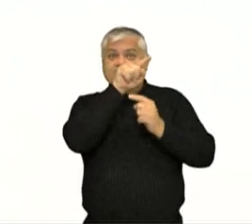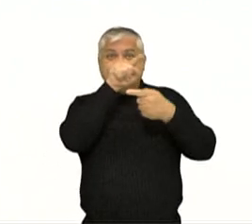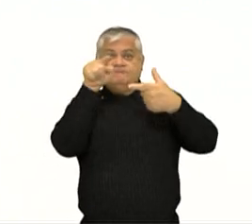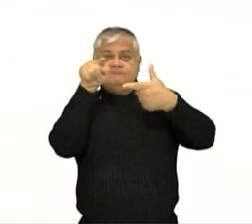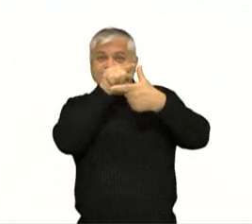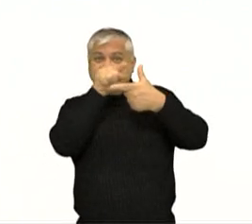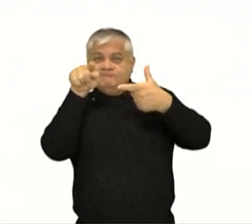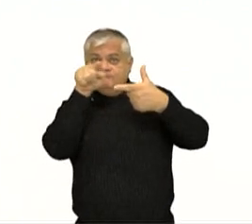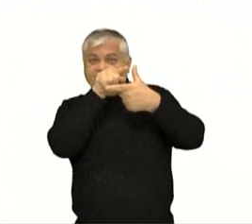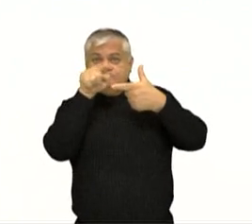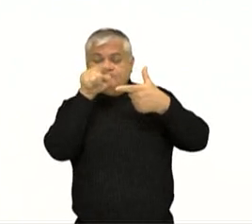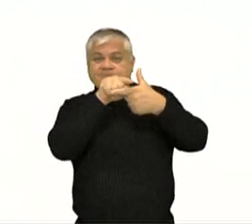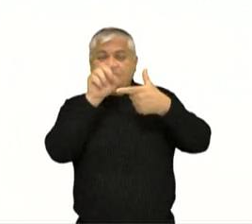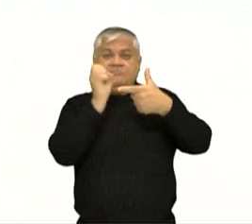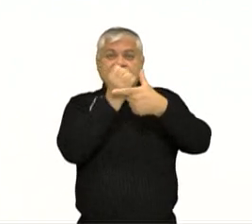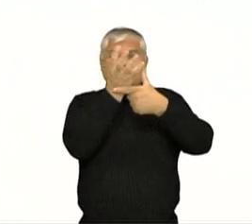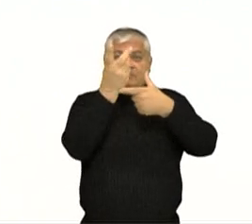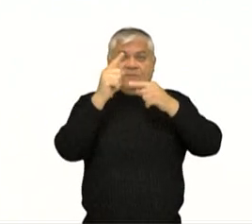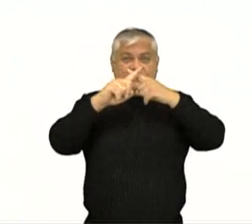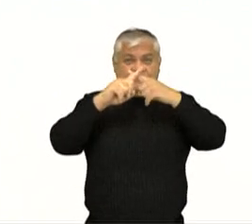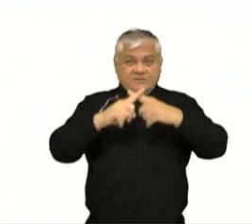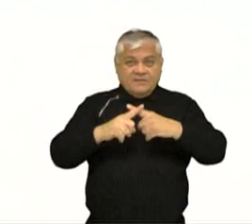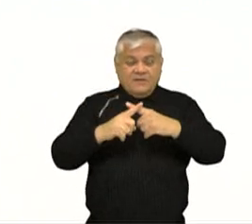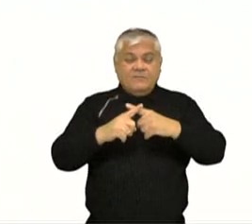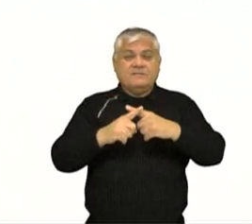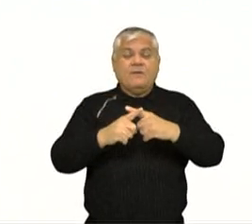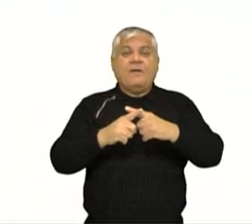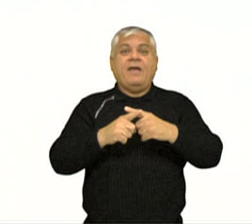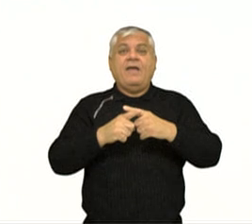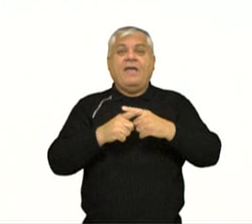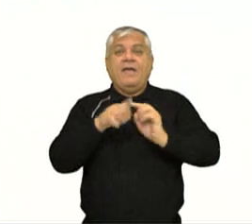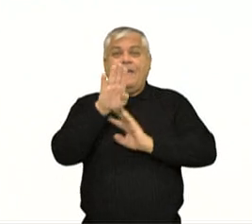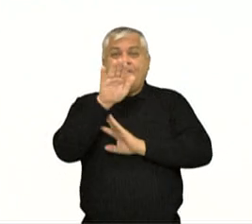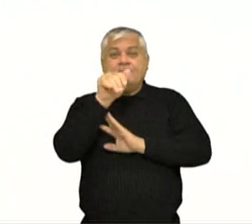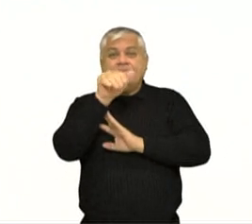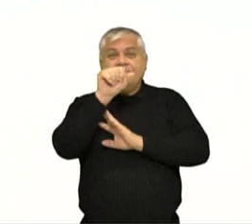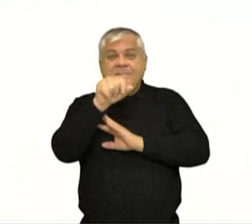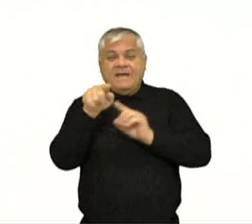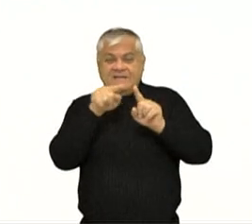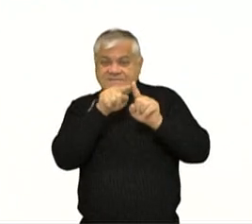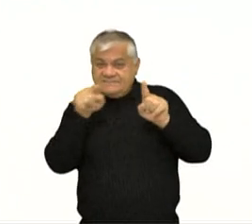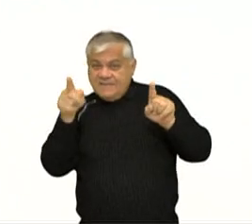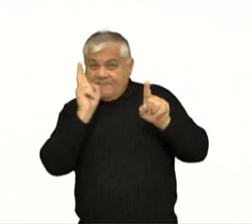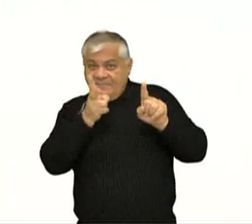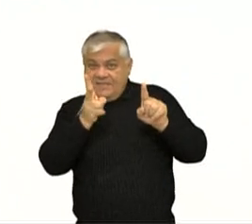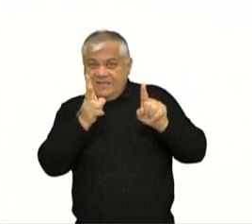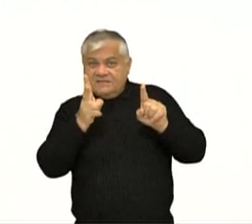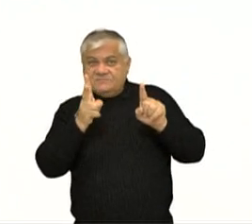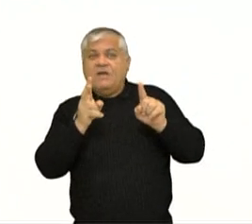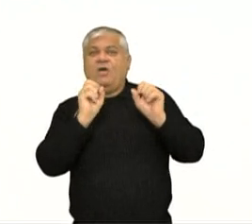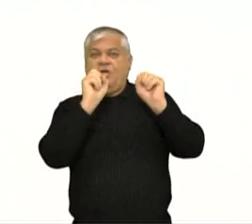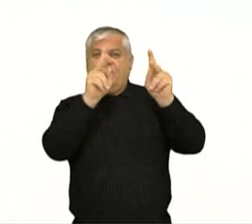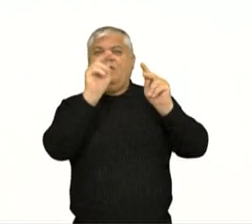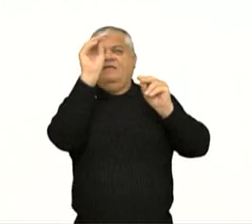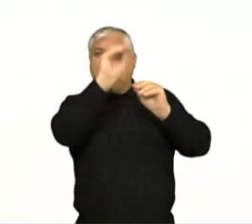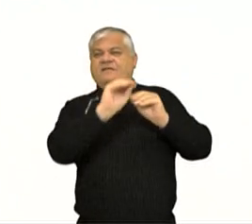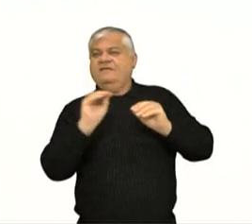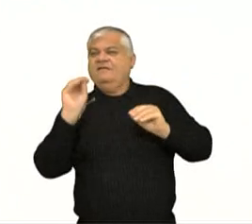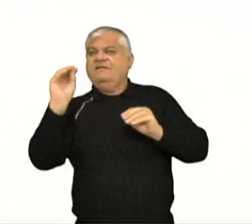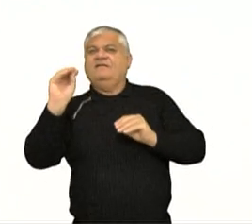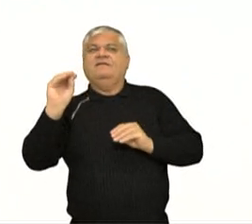mesma base, eu conservo a base e somo os expoentes. Olha o que a professora fez aqui,